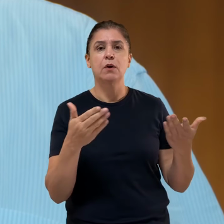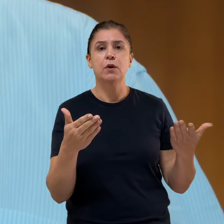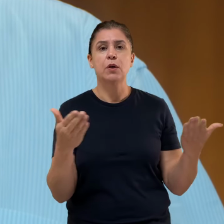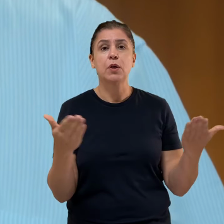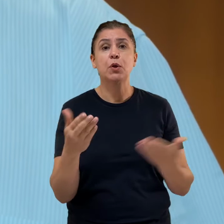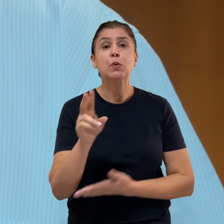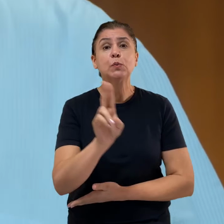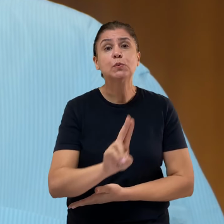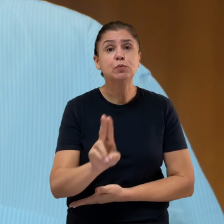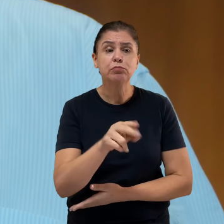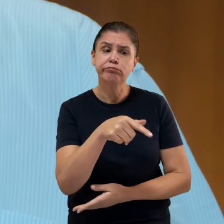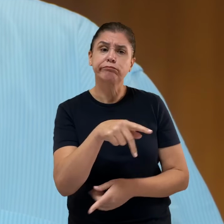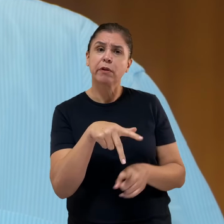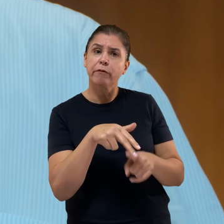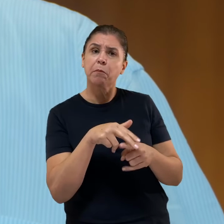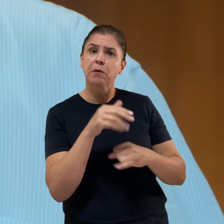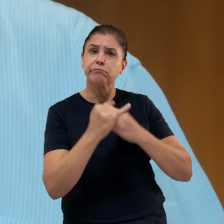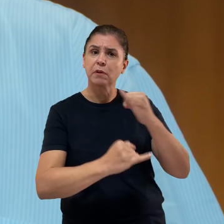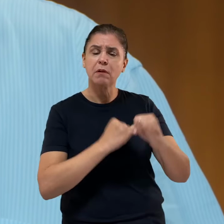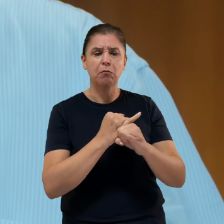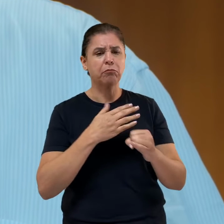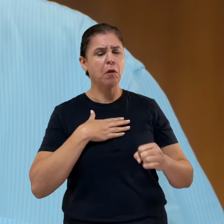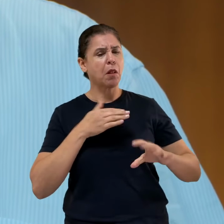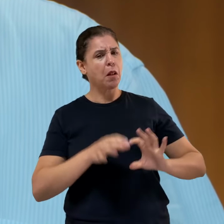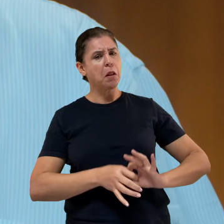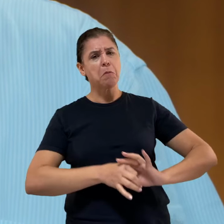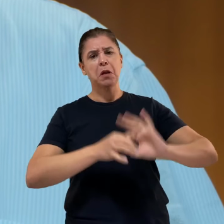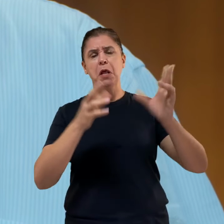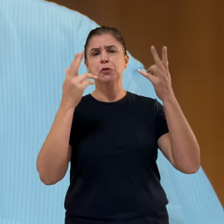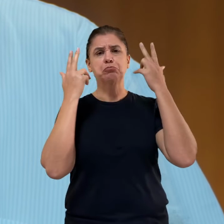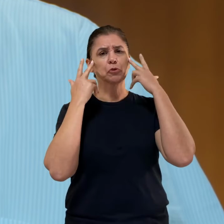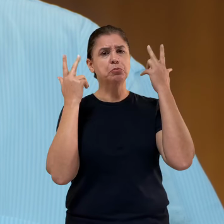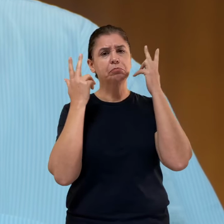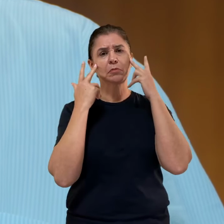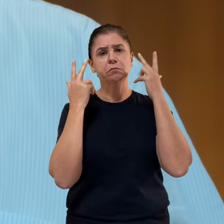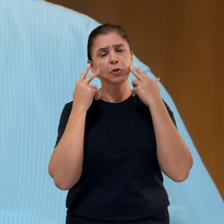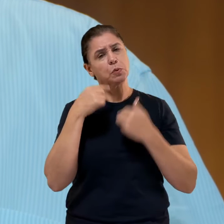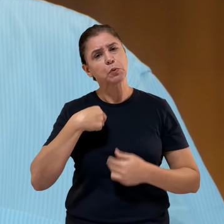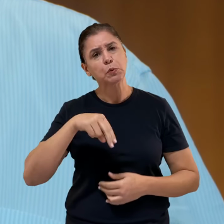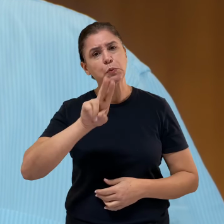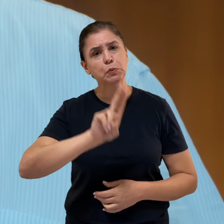E eu uso essas ferramentas com muita liberdade, com muita serenidade.